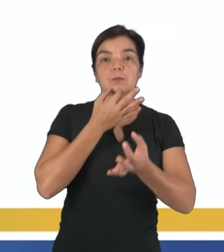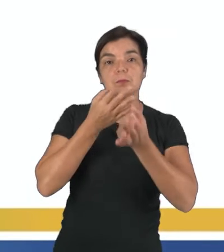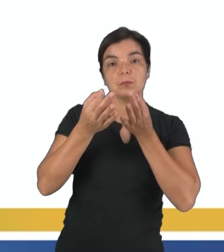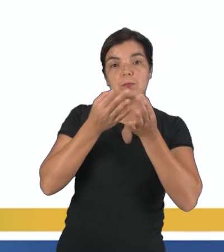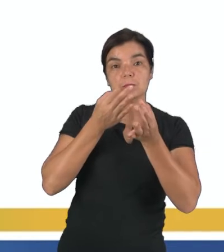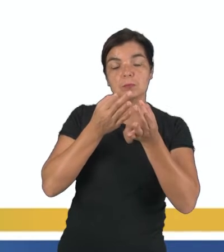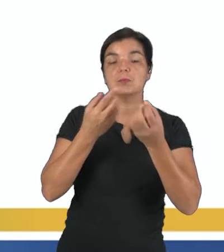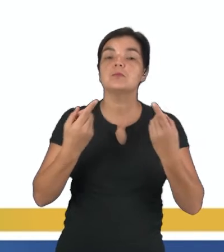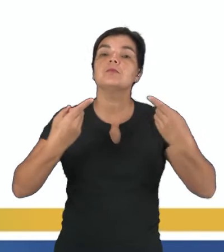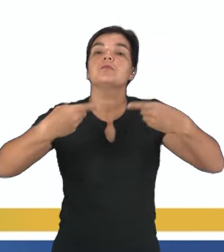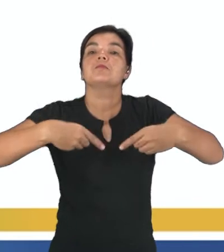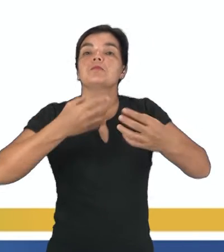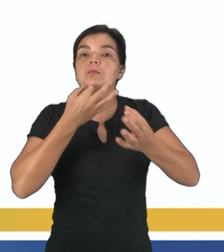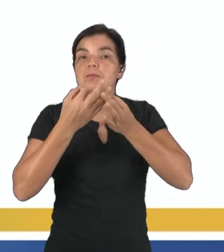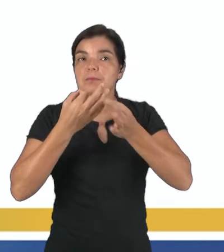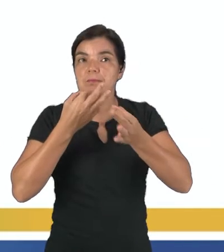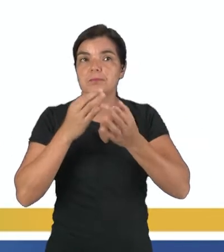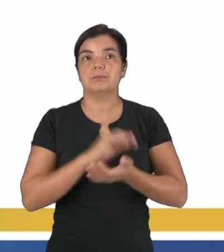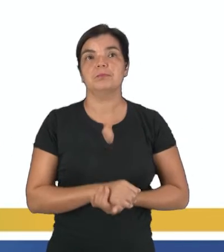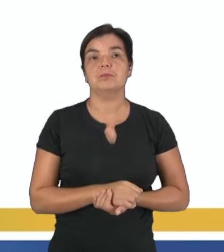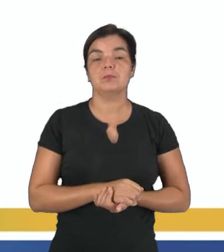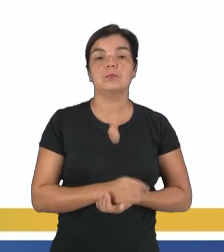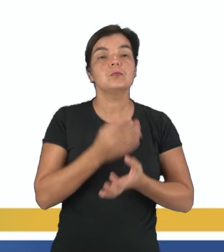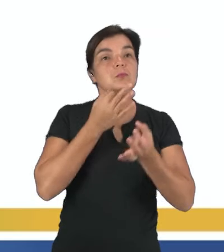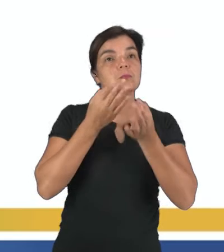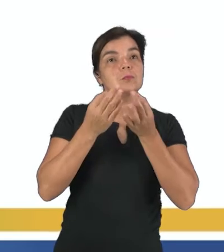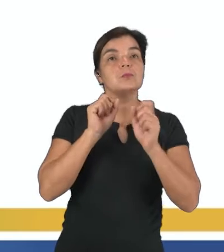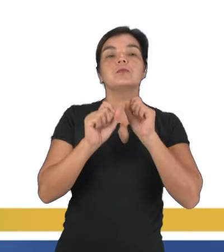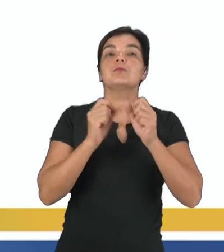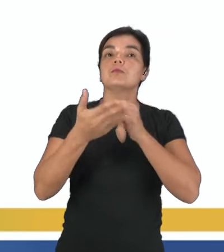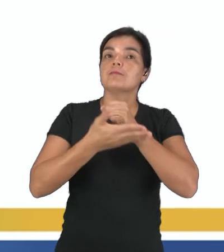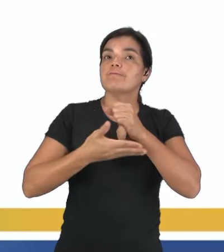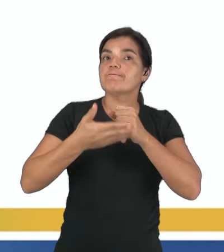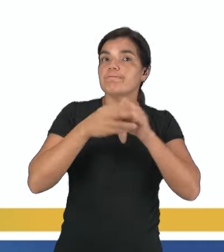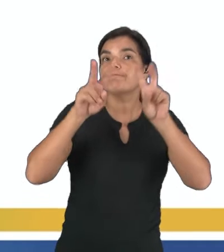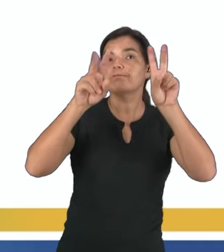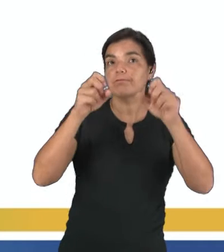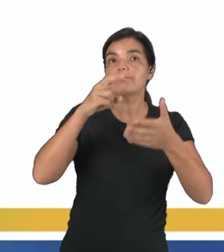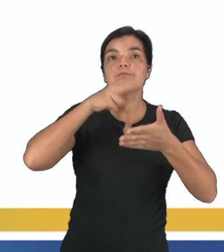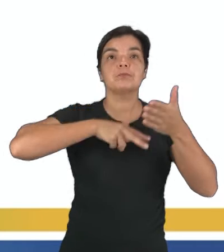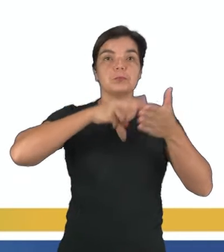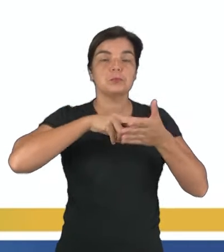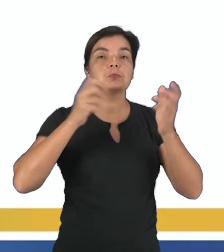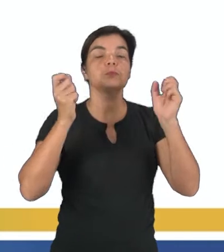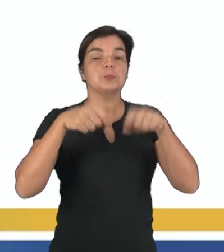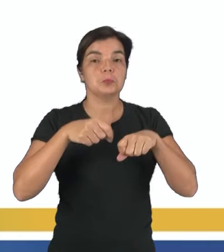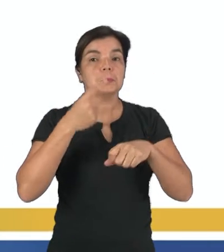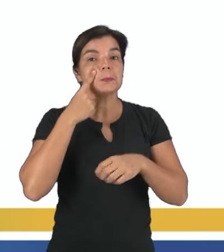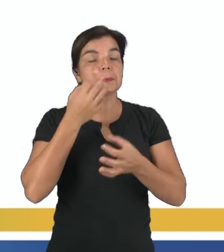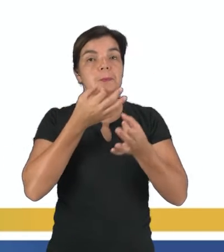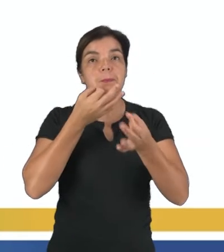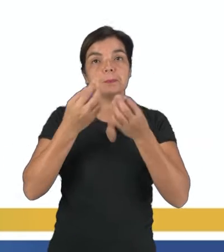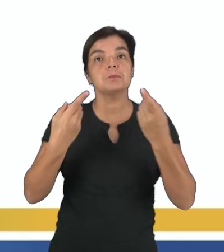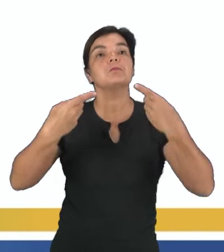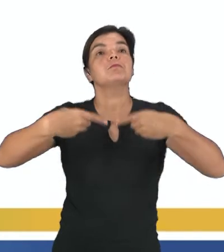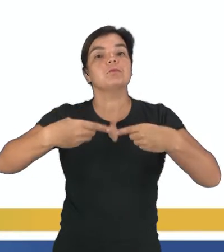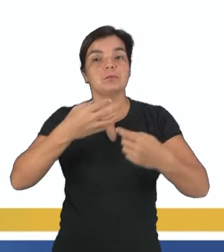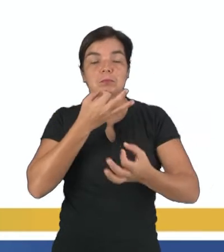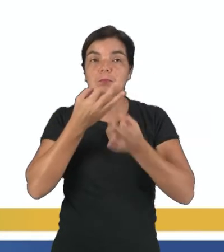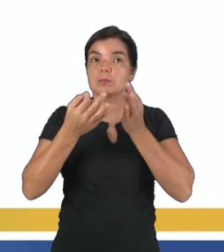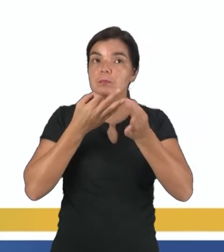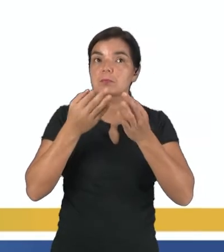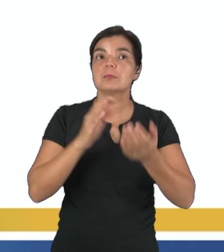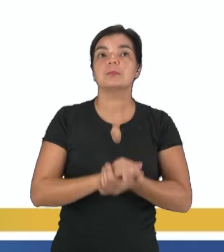o contra-argumento. O argumento ele deve ser baseado em temas que o leitor possa contrapor ou contra-argumentar, tá